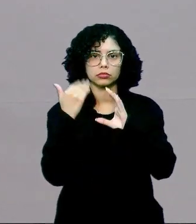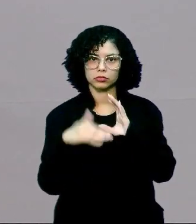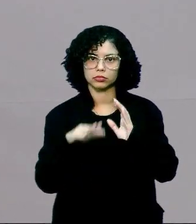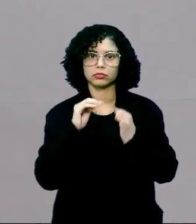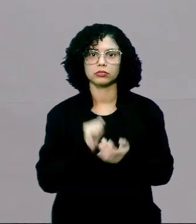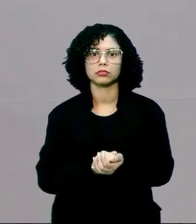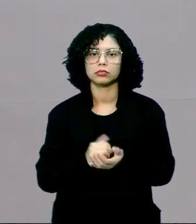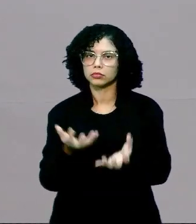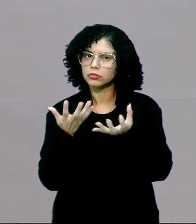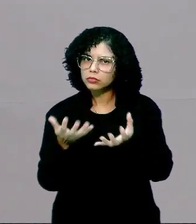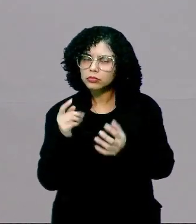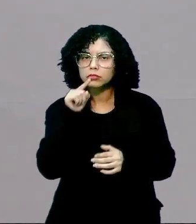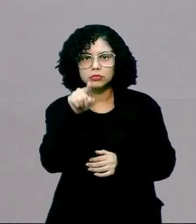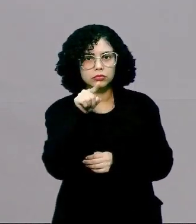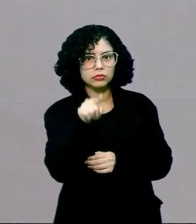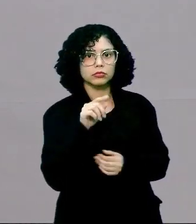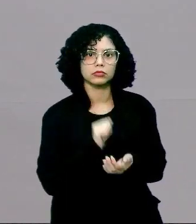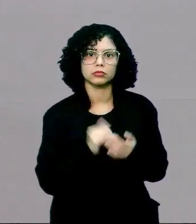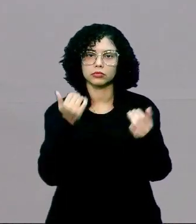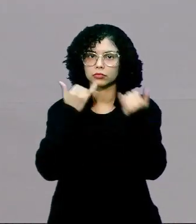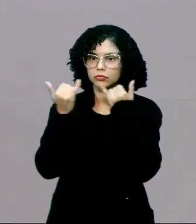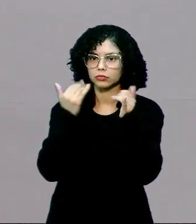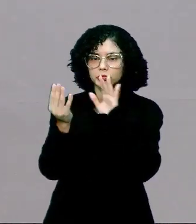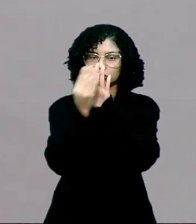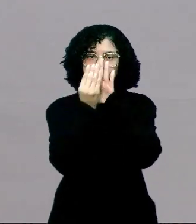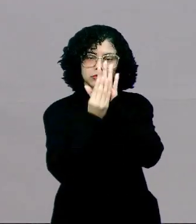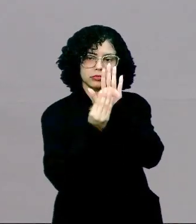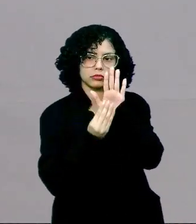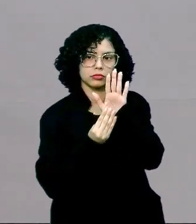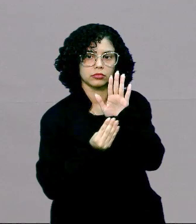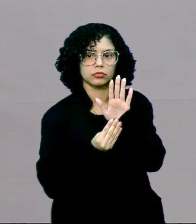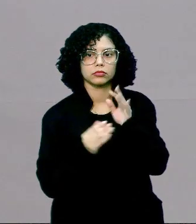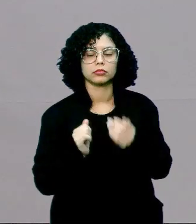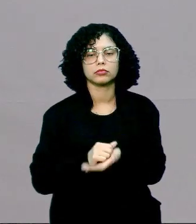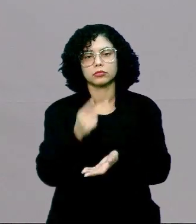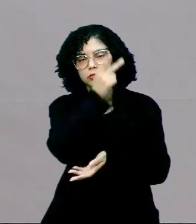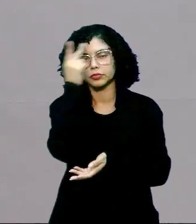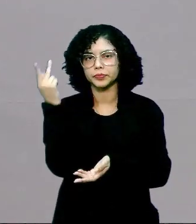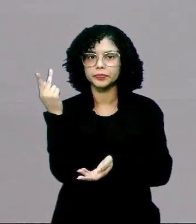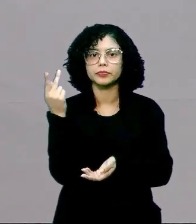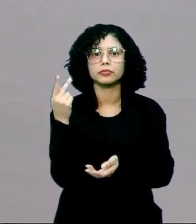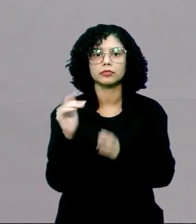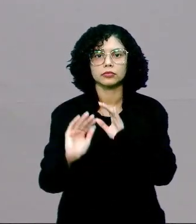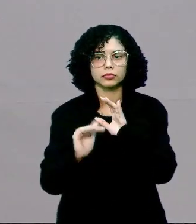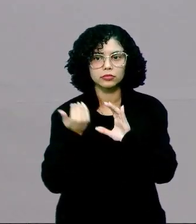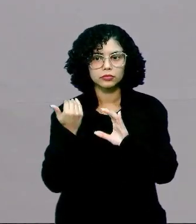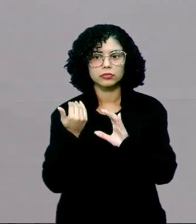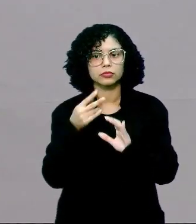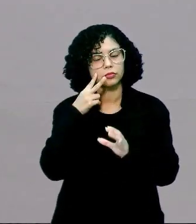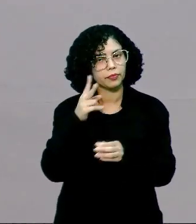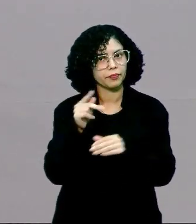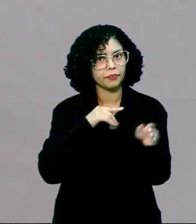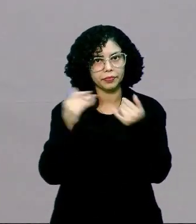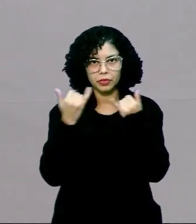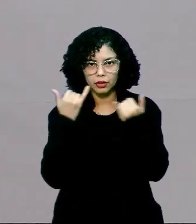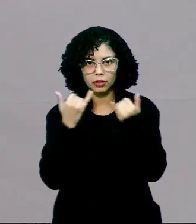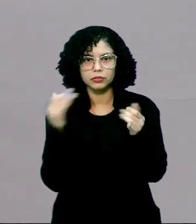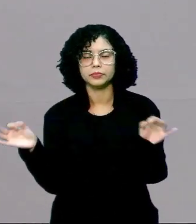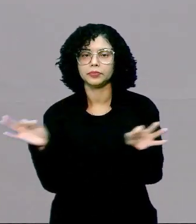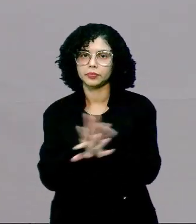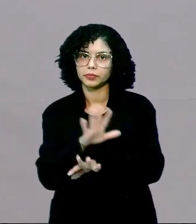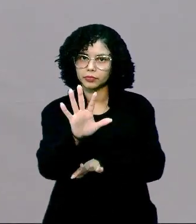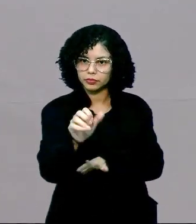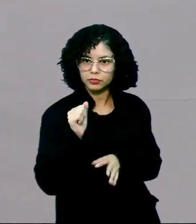e-mails querendo que você informe seus dados e aí as pessoas que vão atrás dessas informações